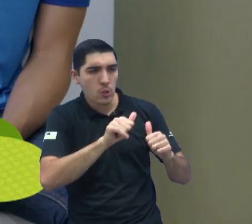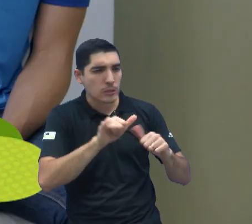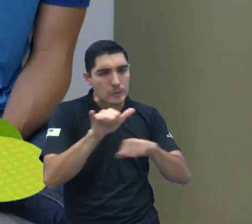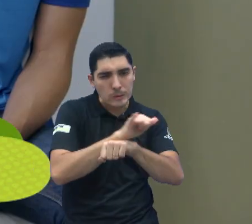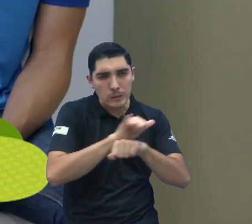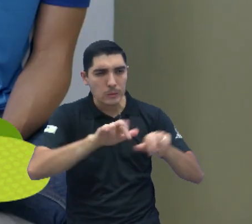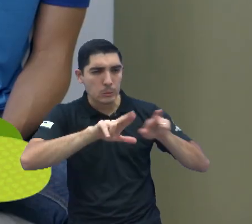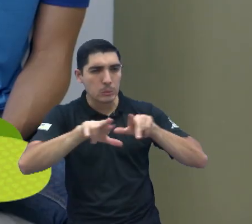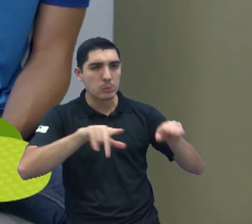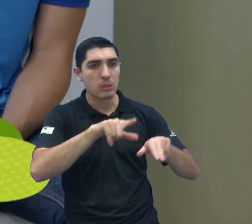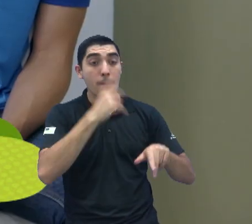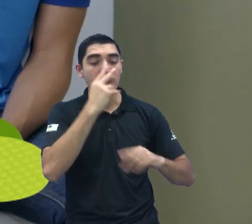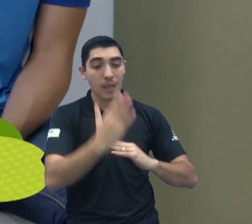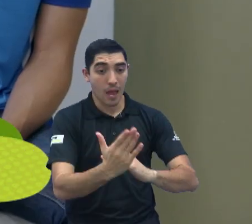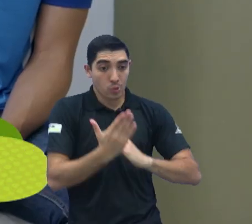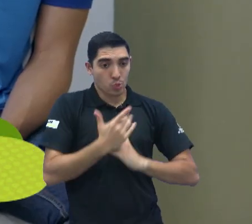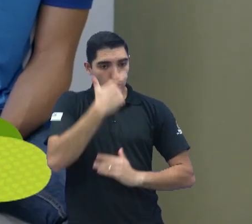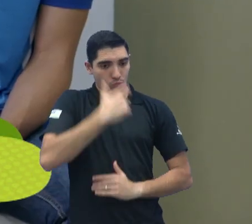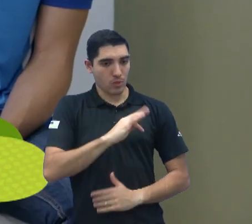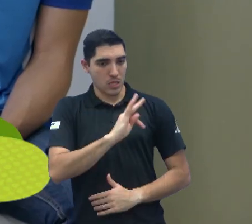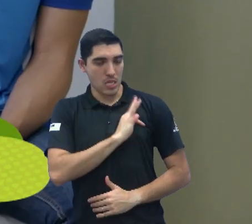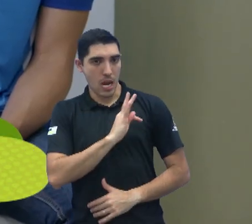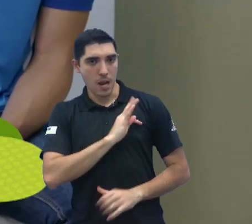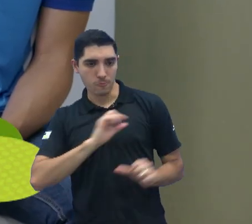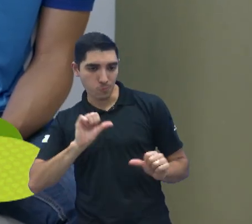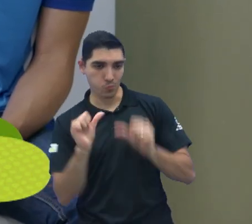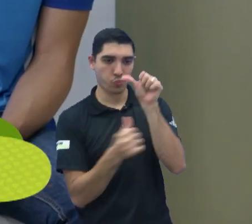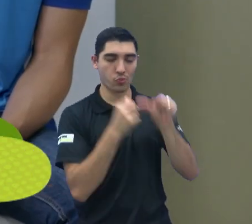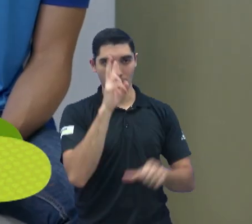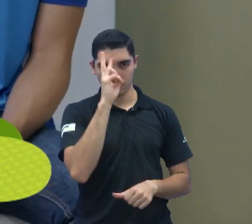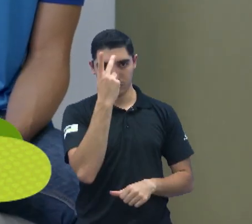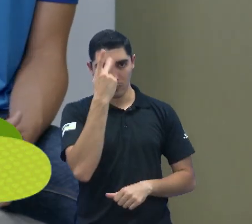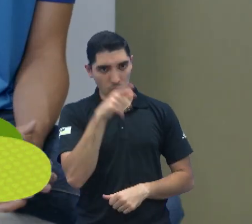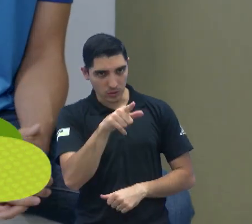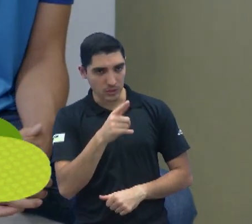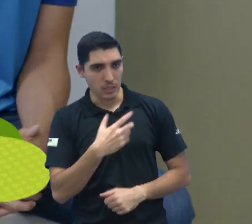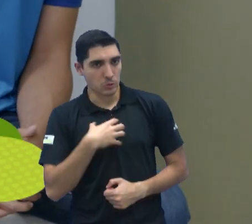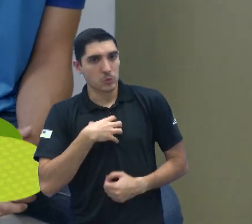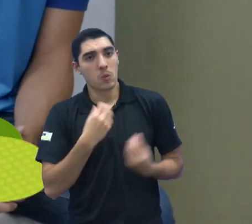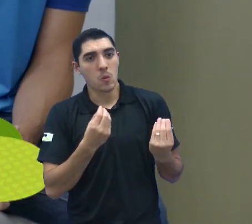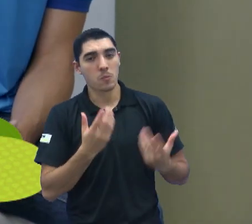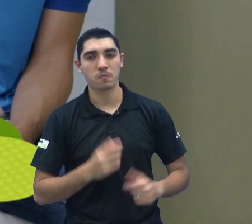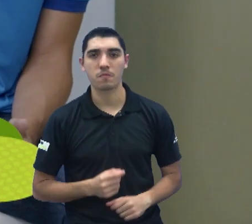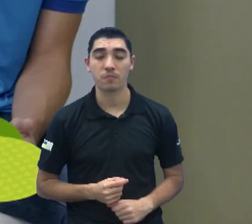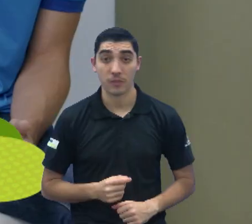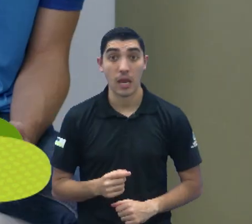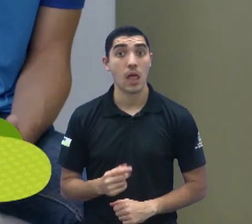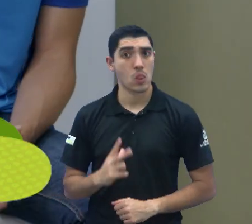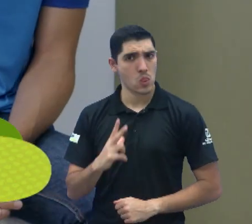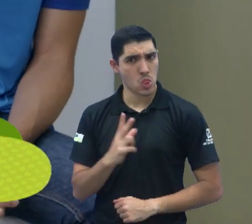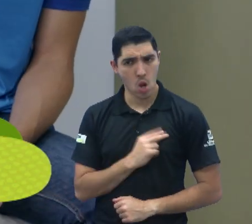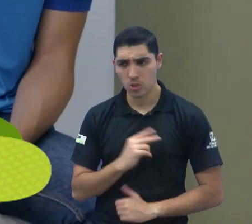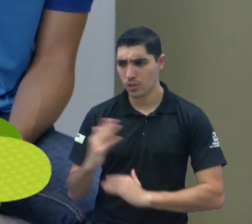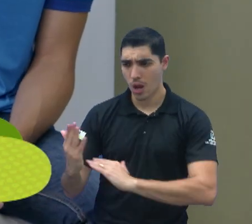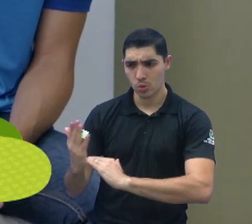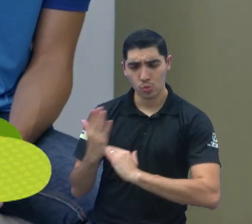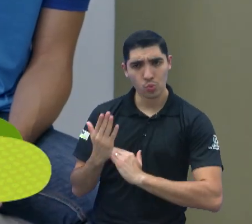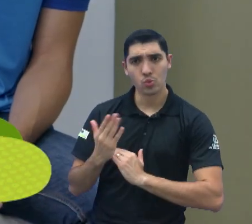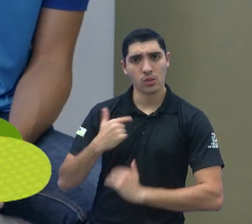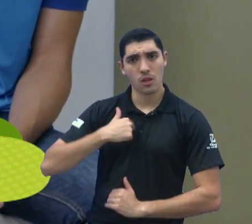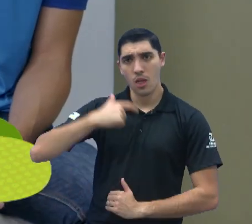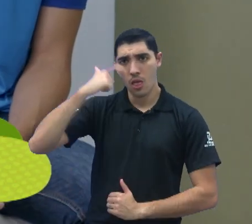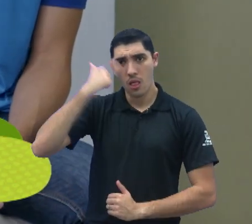ajuda também a mapear melhor o cenário do vôlei, a montar um elenco, por exemplo? Nossa, mas ele direciona praticamente tudo para a gente